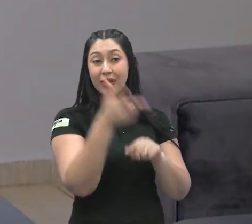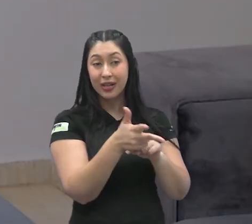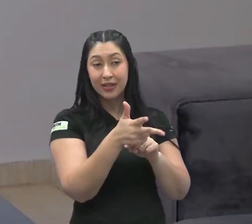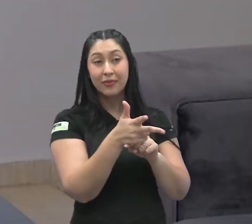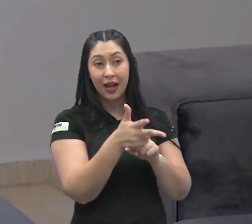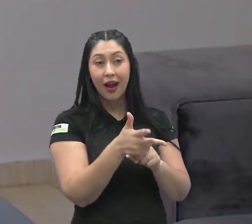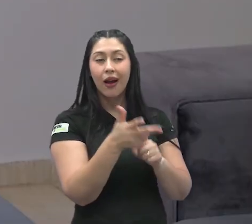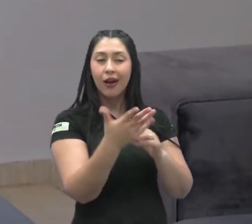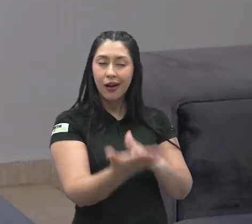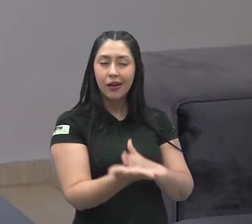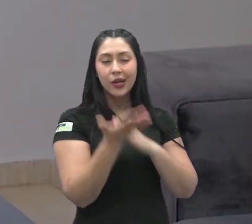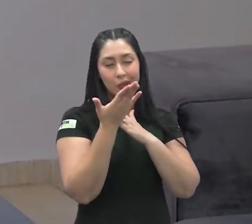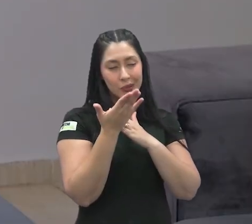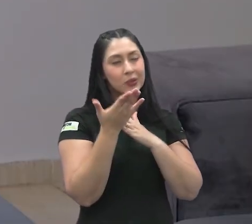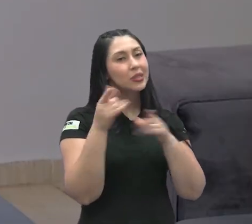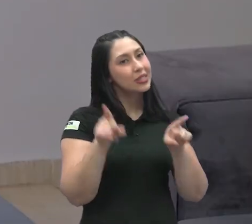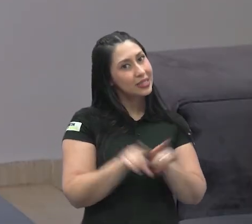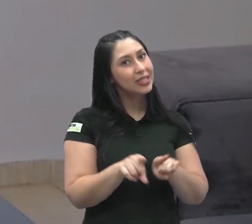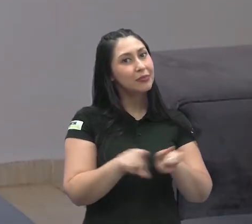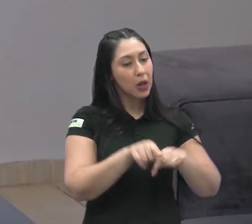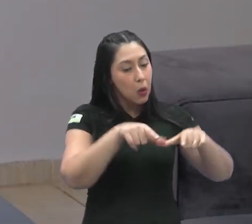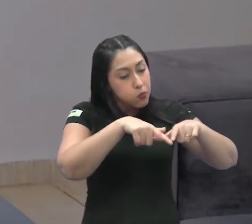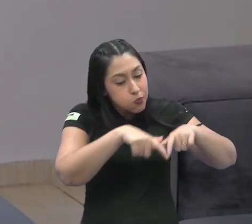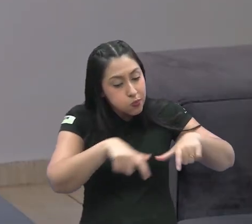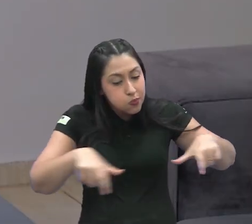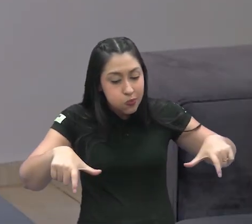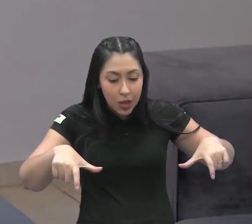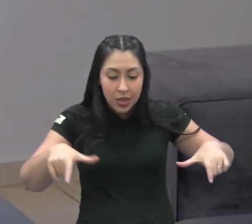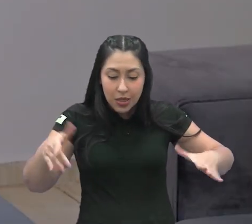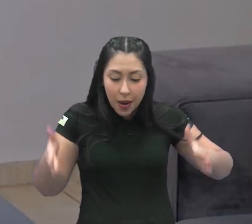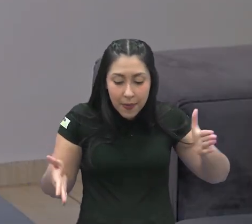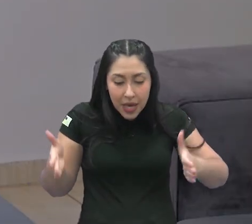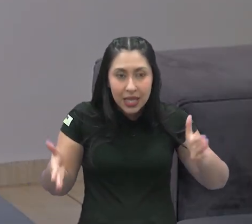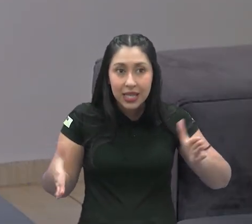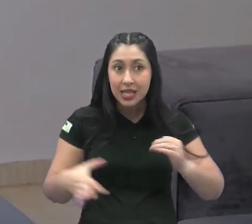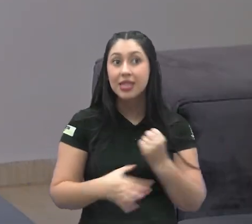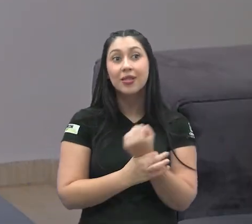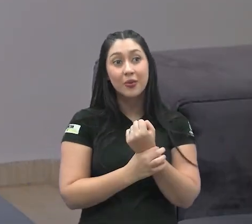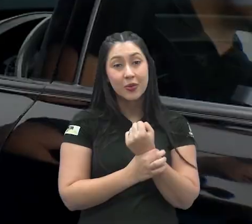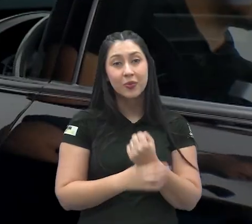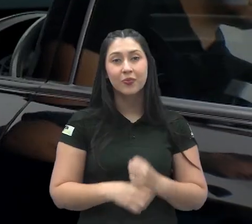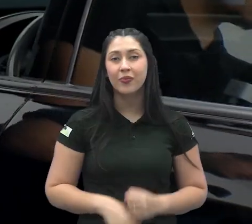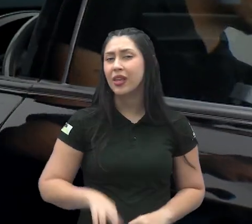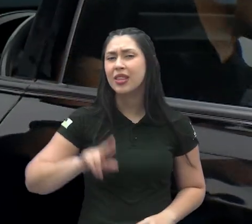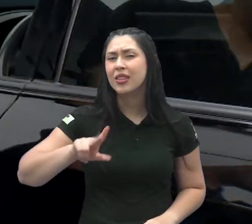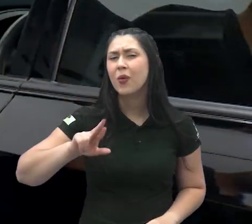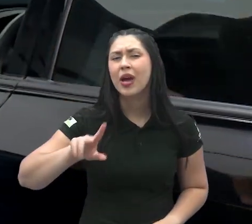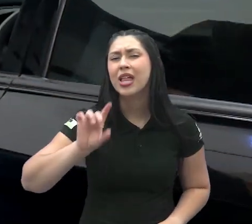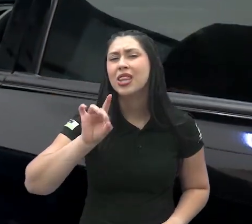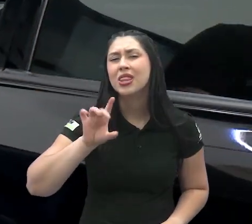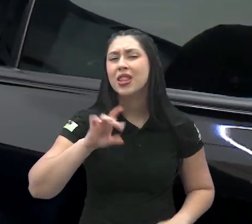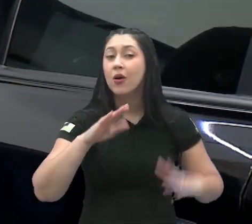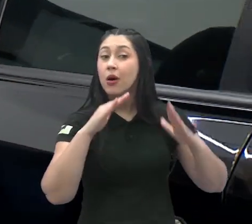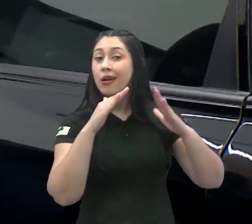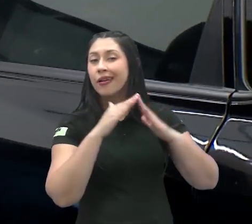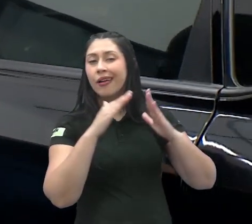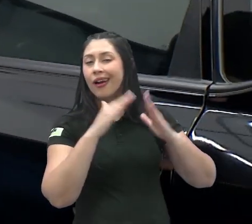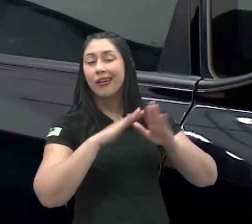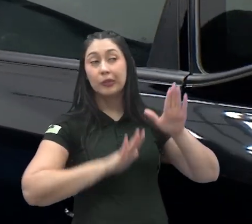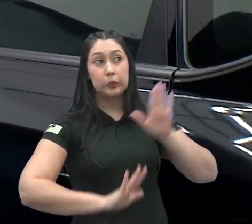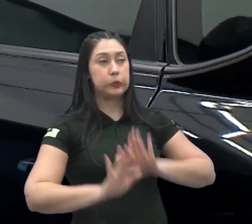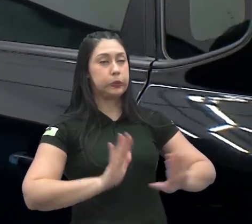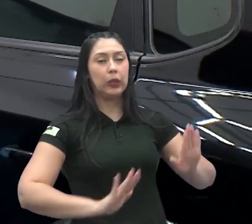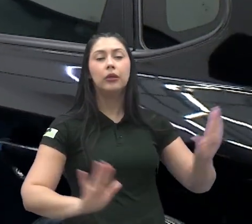de segurança, que ajuda praticamente esse pedaço da nossa rua aqui, fica um pouquinho mais segura. E não é só com as casas que as